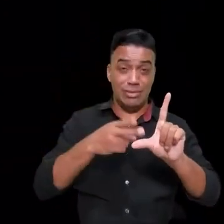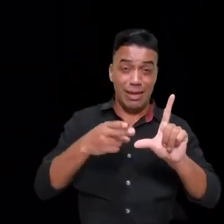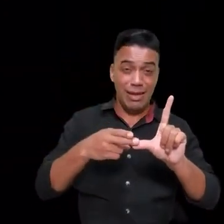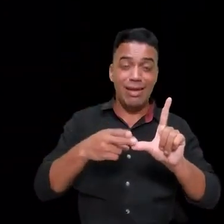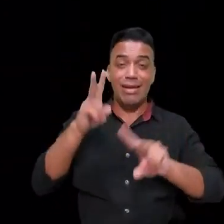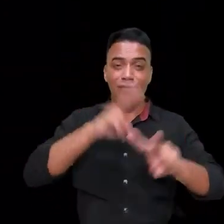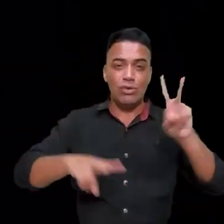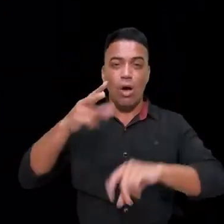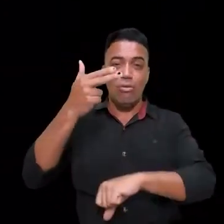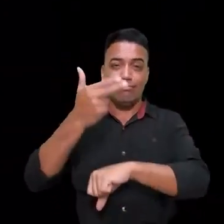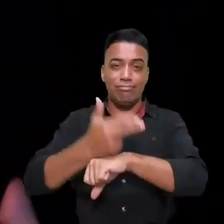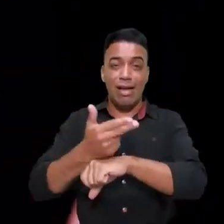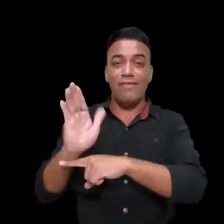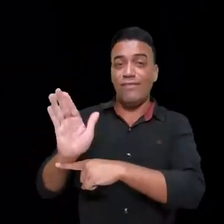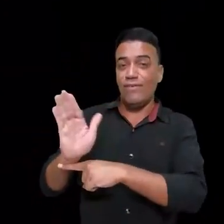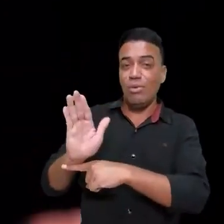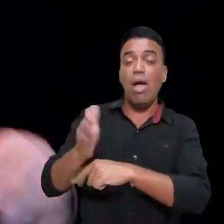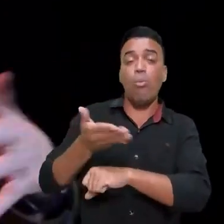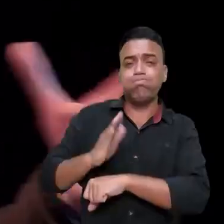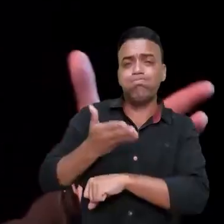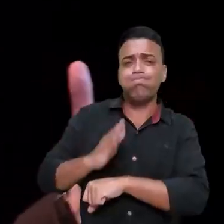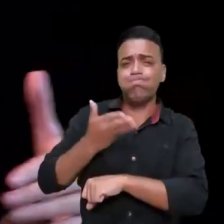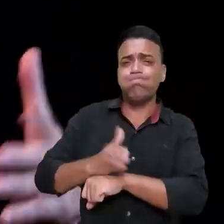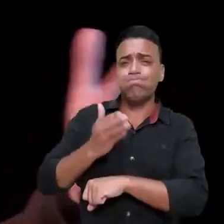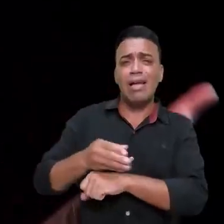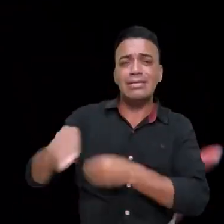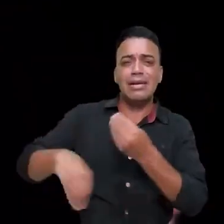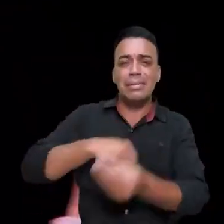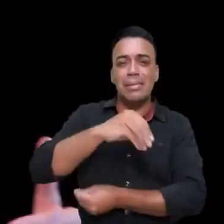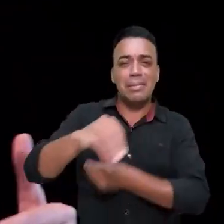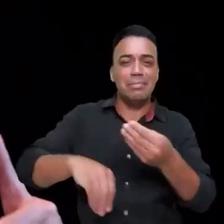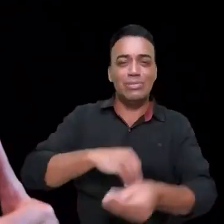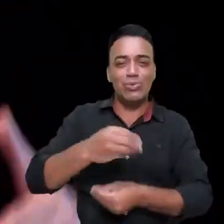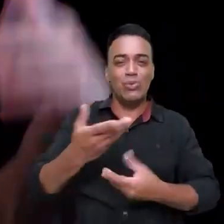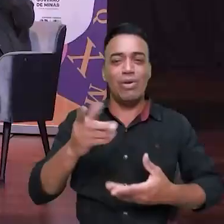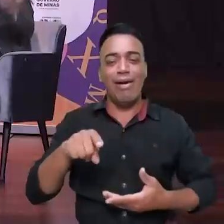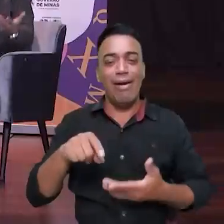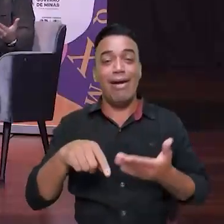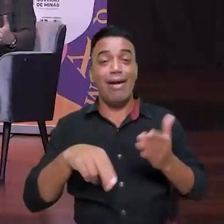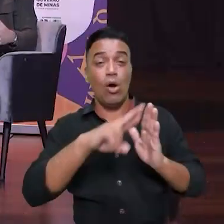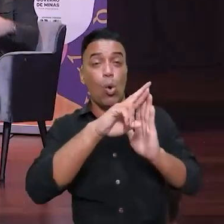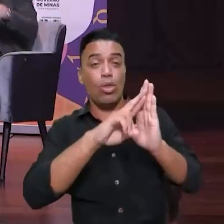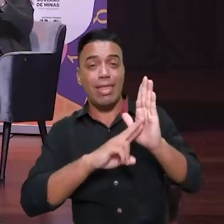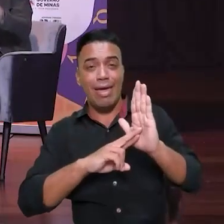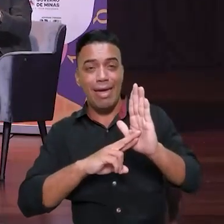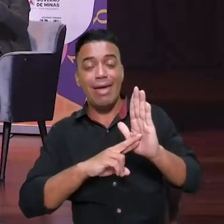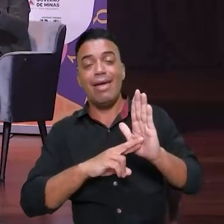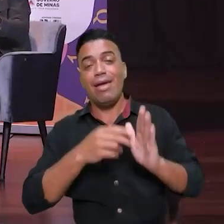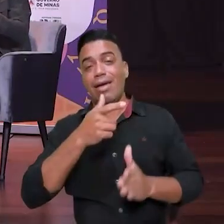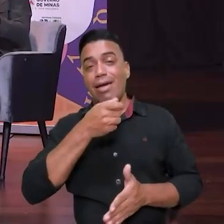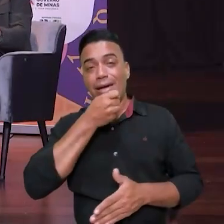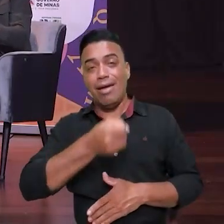de audiovisual. Então, assim, é um exercício nessa mistura mesmo de roteirista,